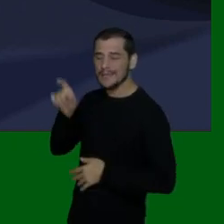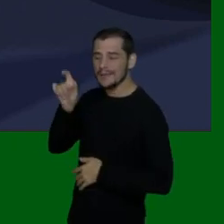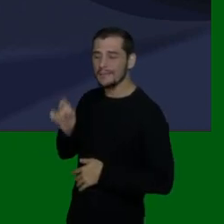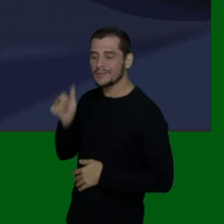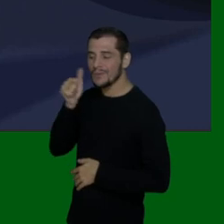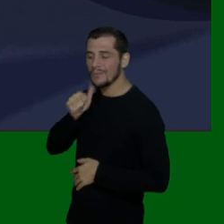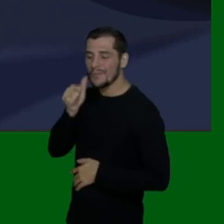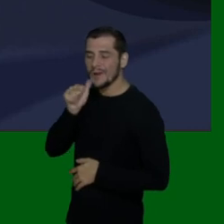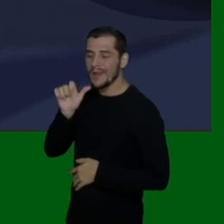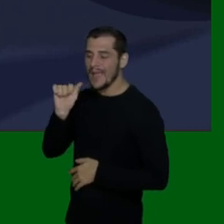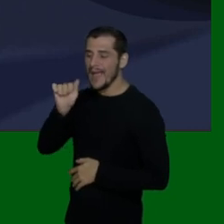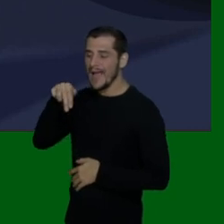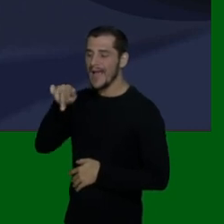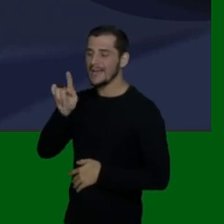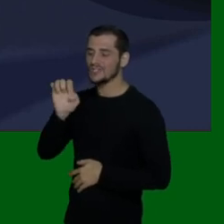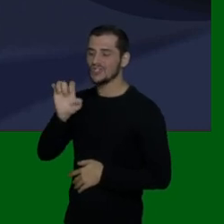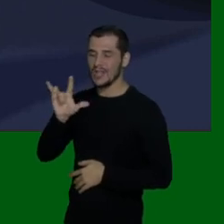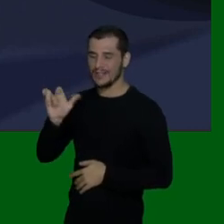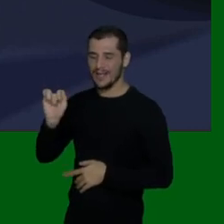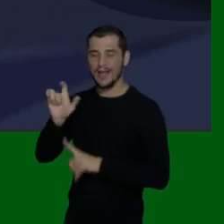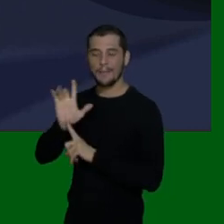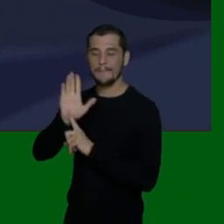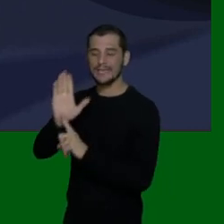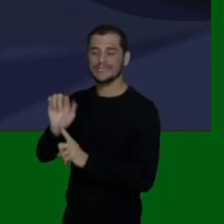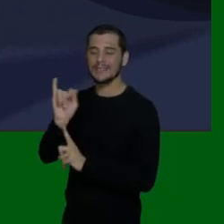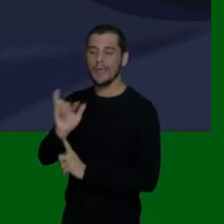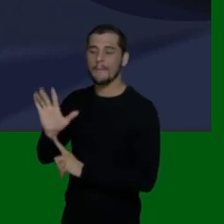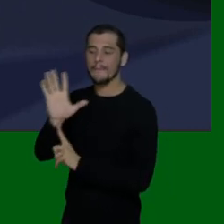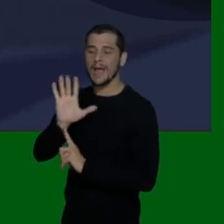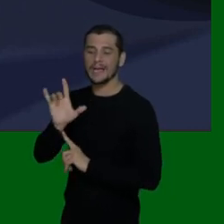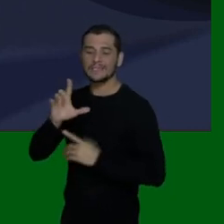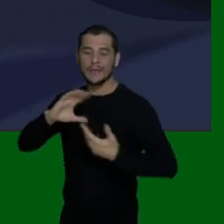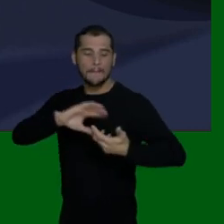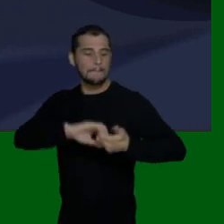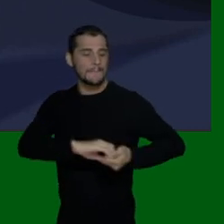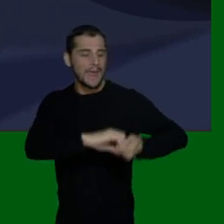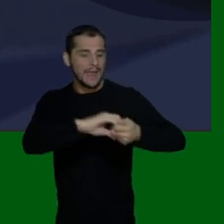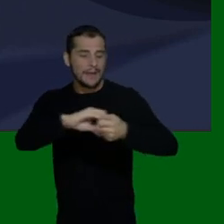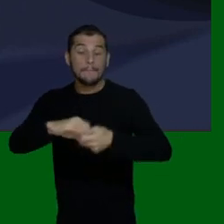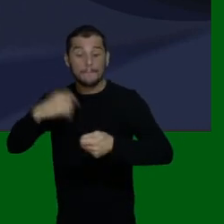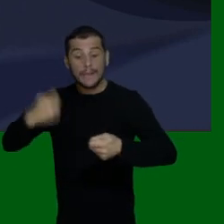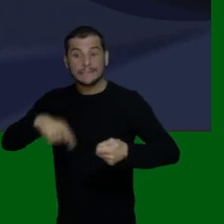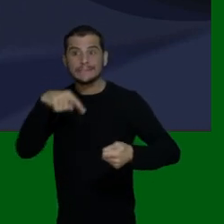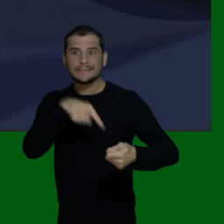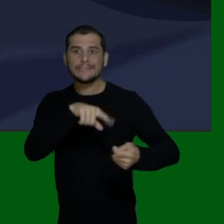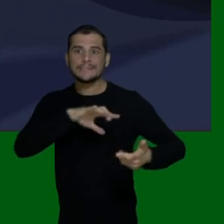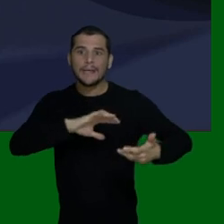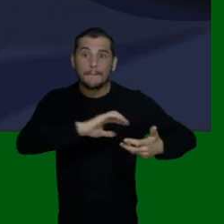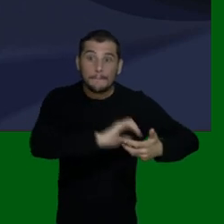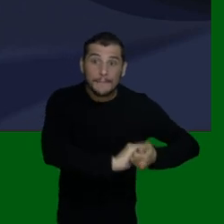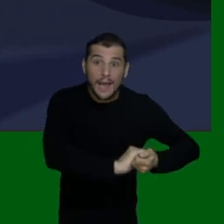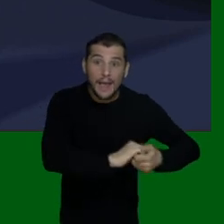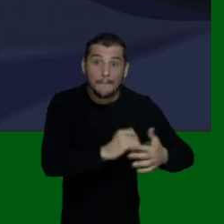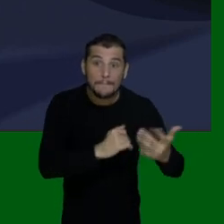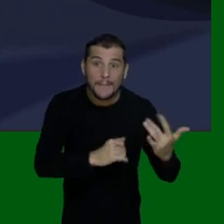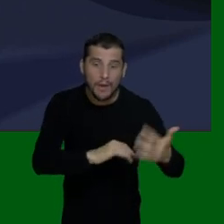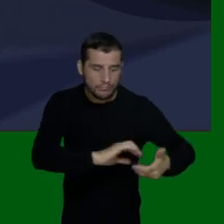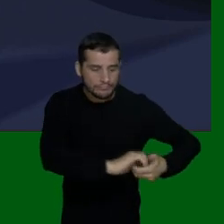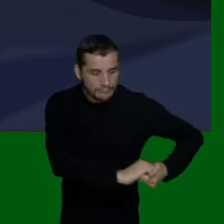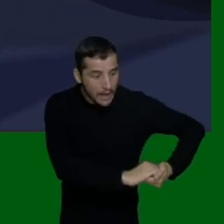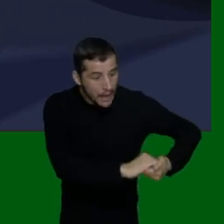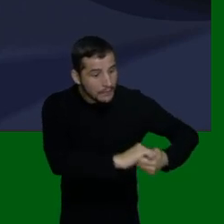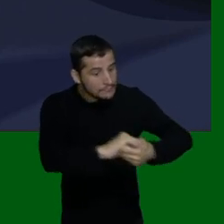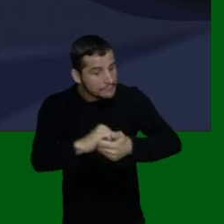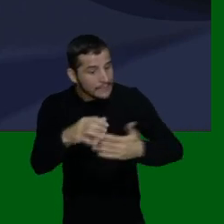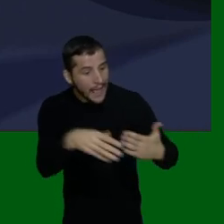peguem na mão dos seus estudantes dos seus alunos e alunas é preciso